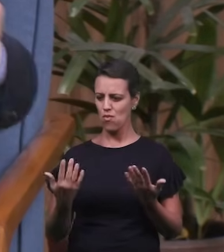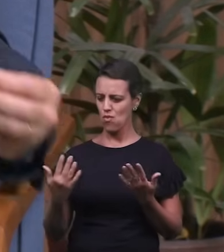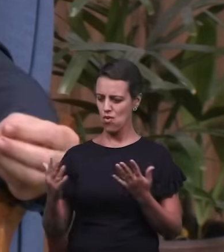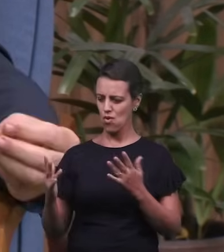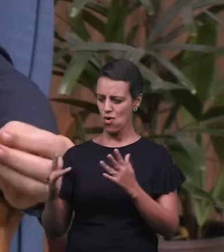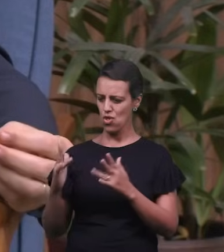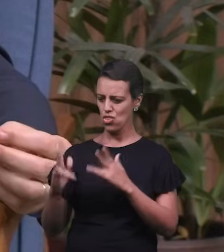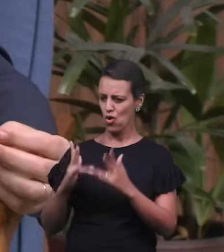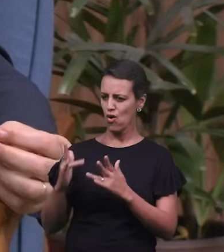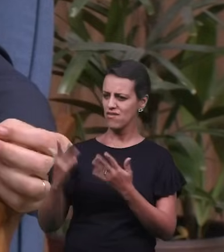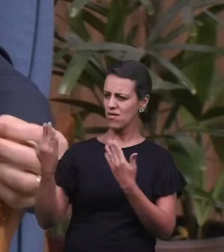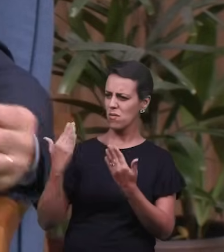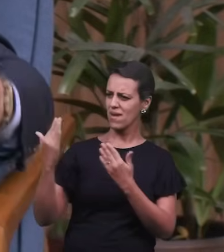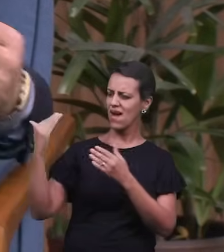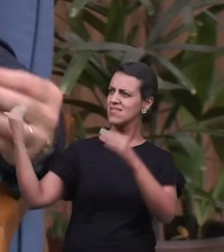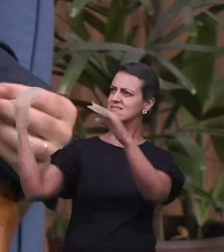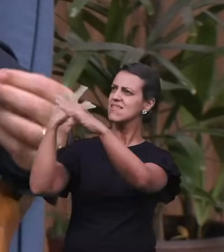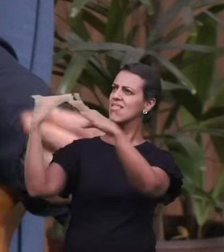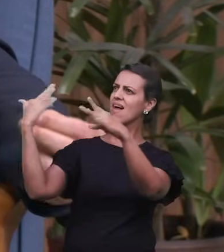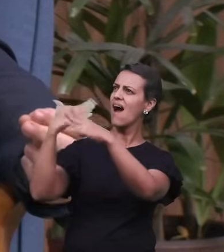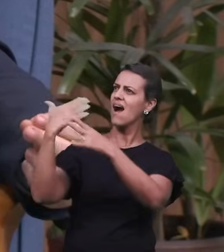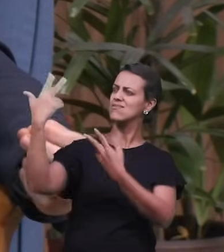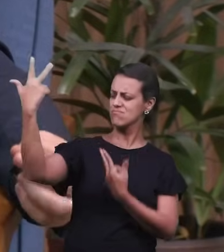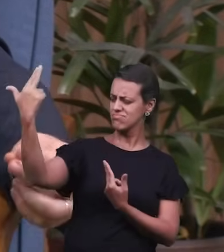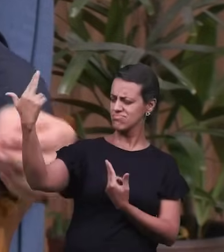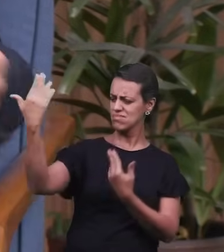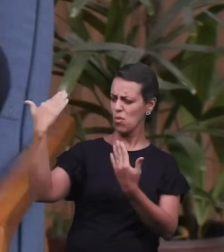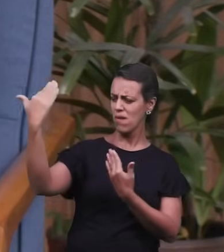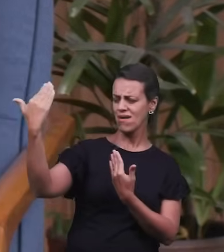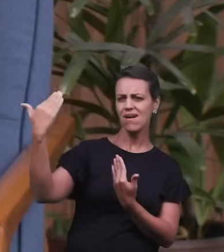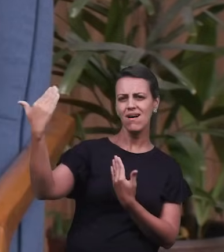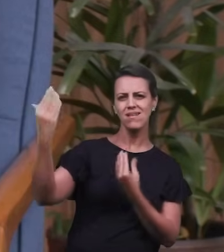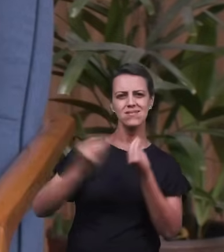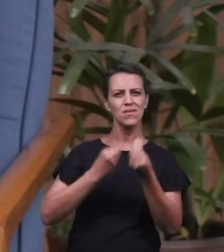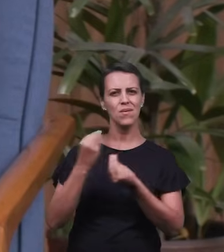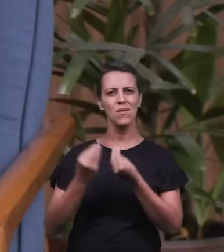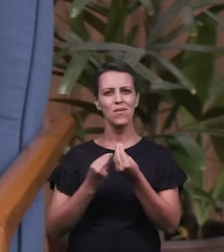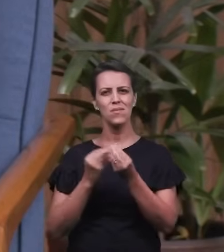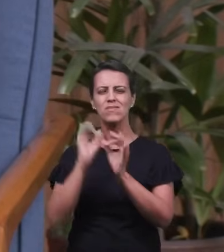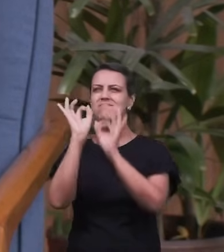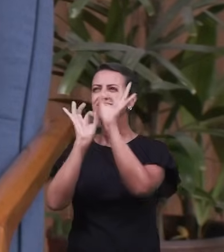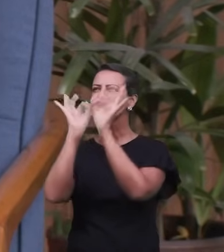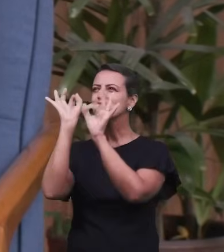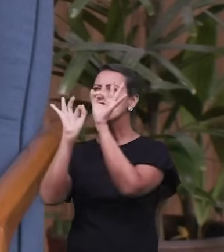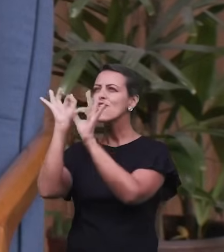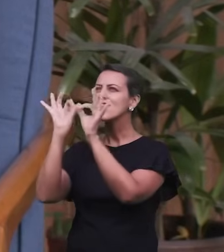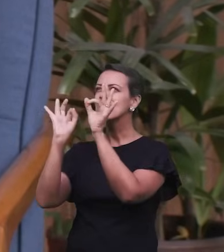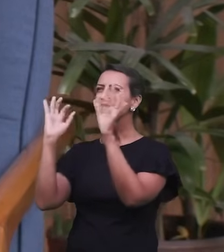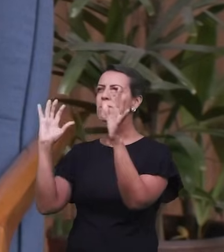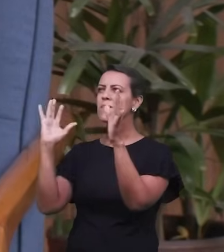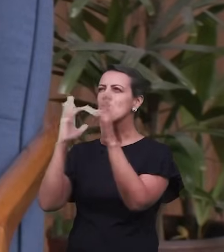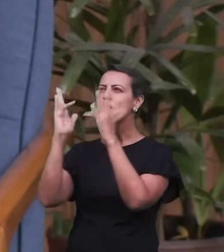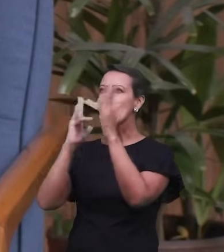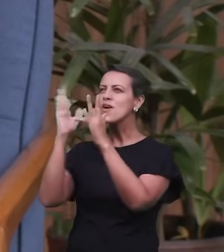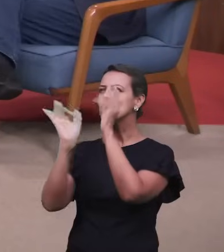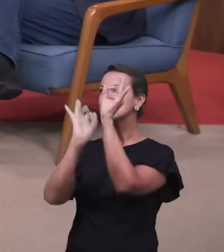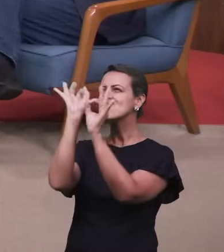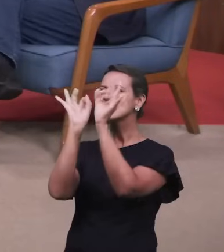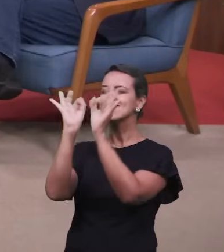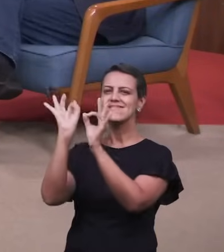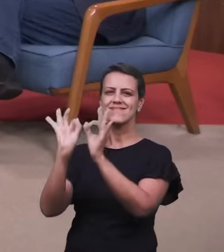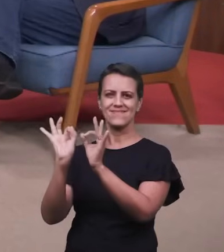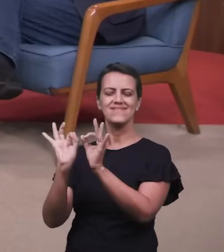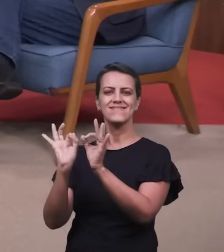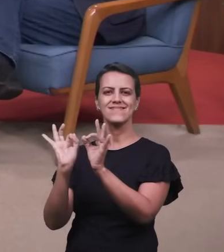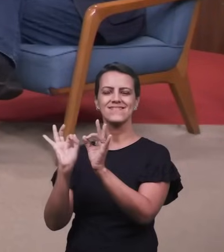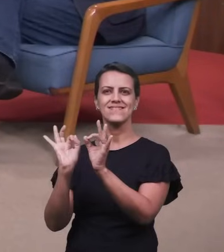uma cidade, né? A cidade, a Nova Jerusalém, como uma noiva ataviada, é o que diz a palavra. Mas é